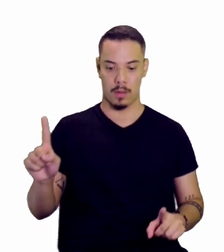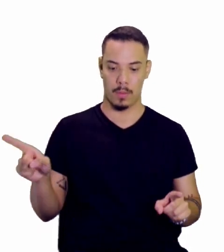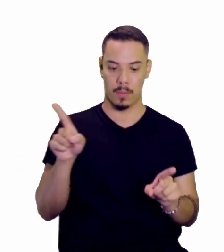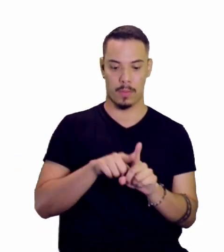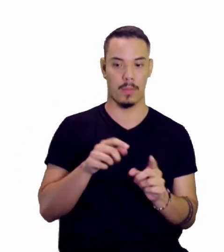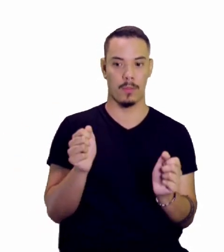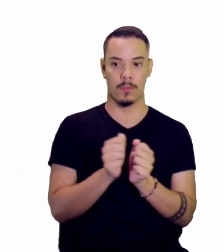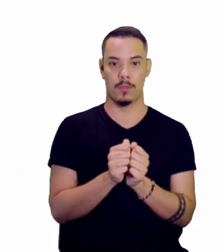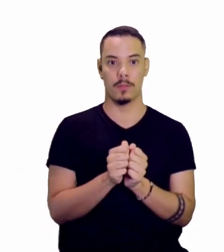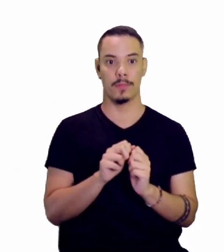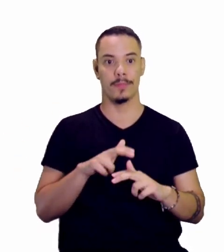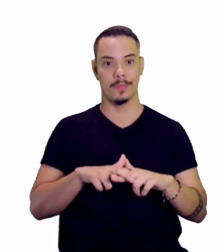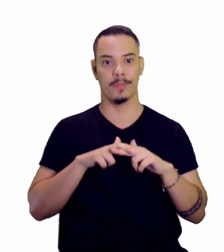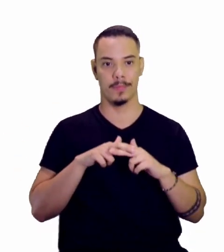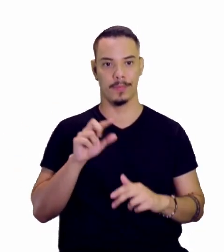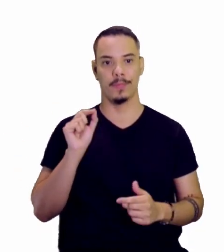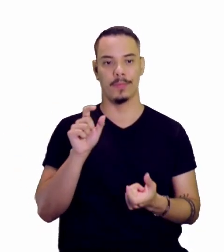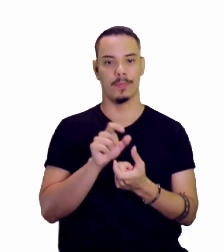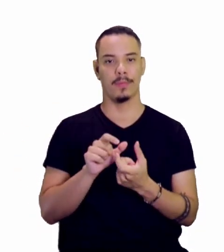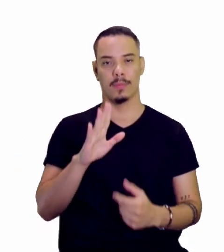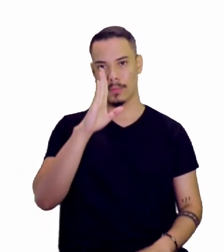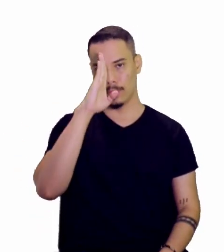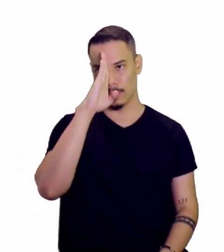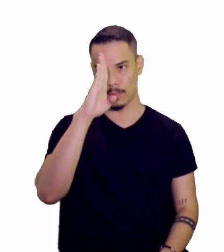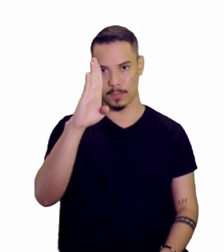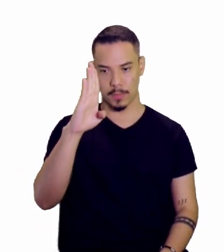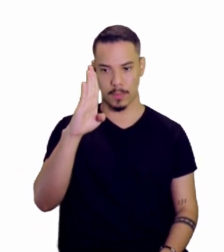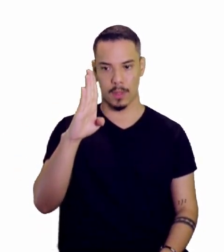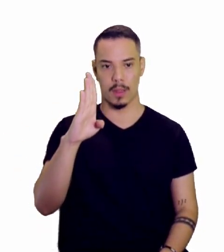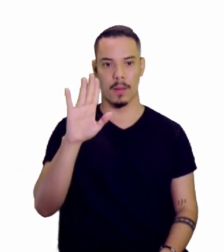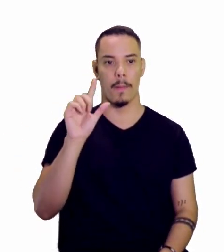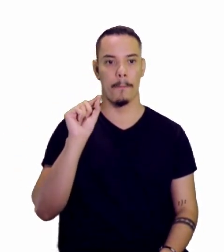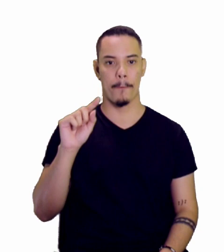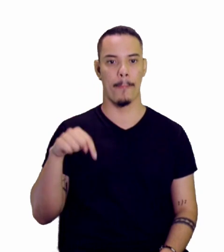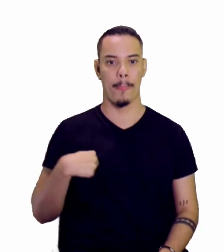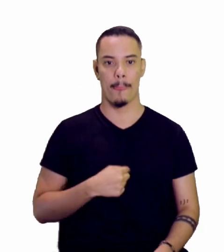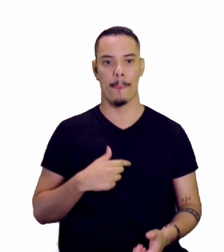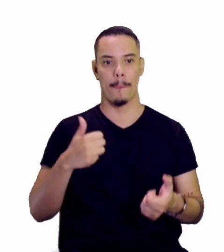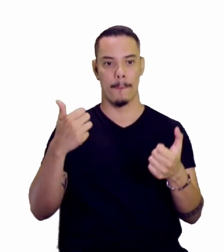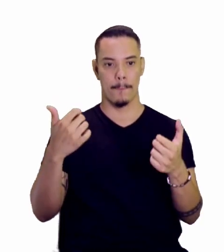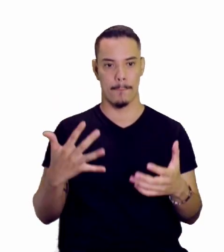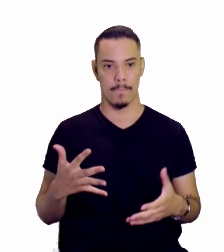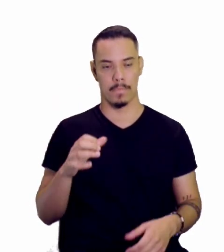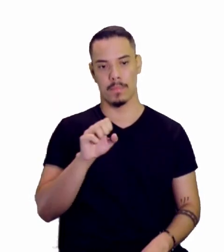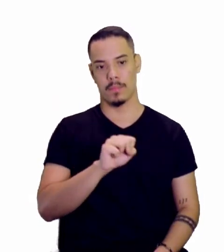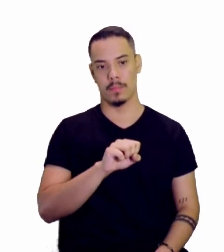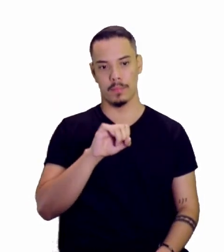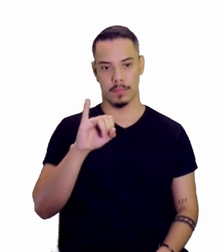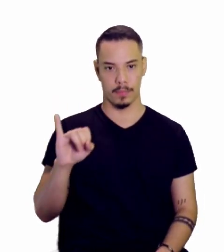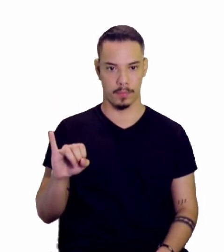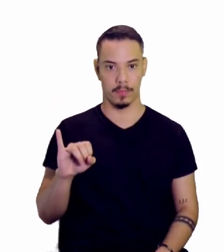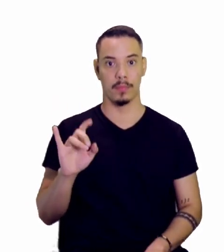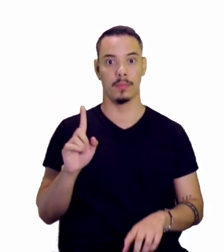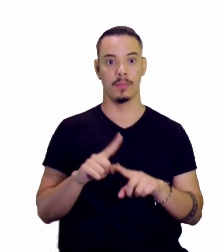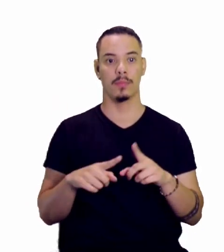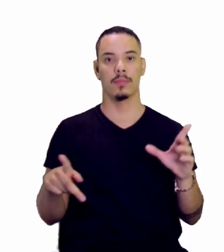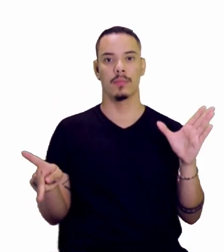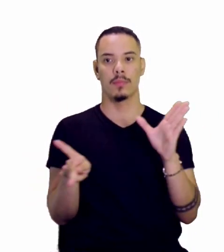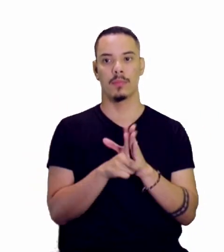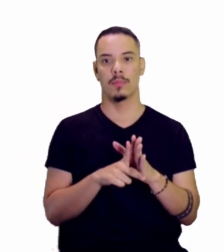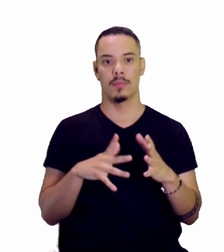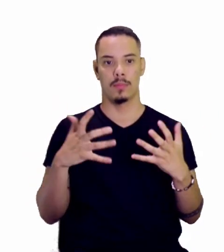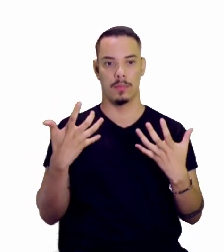só, das unidades fundamentais ali, que a gente fala que Na verdade, unidade fundamental do SI, mas para